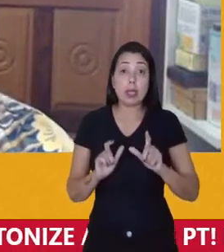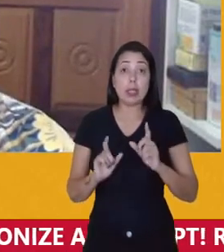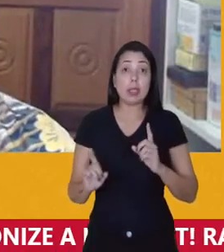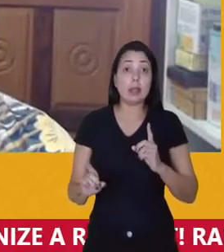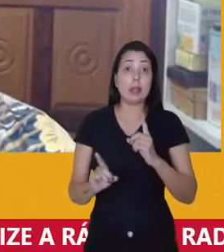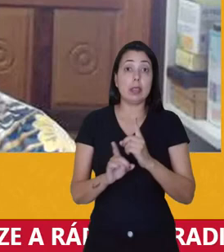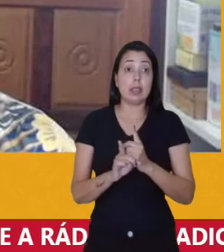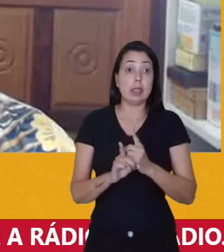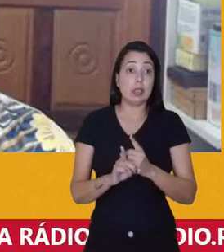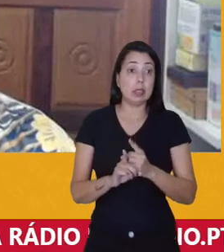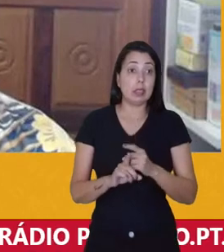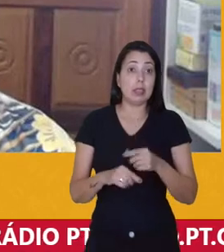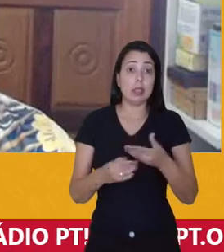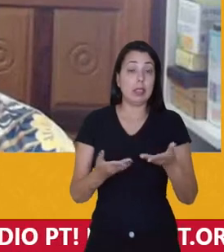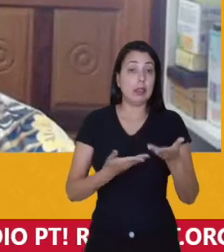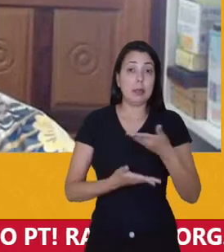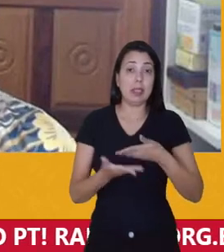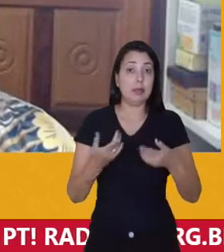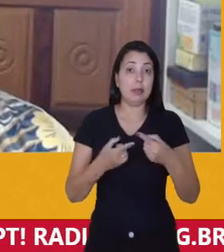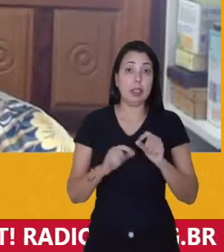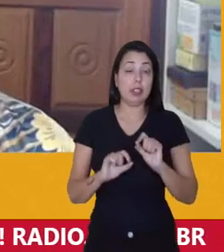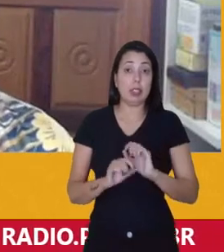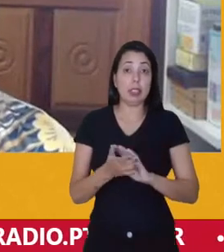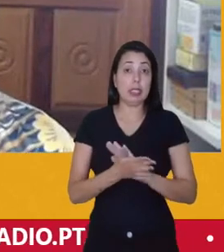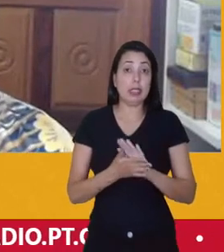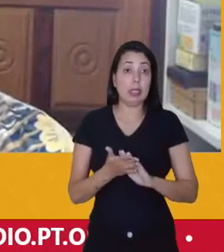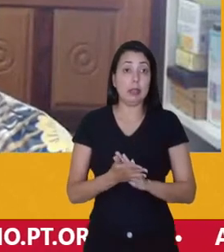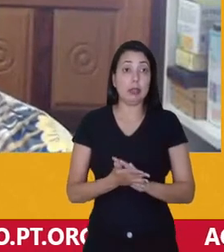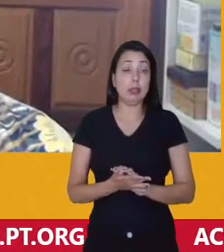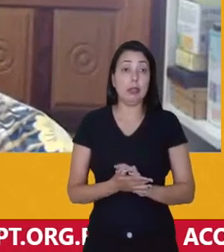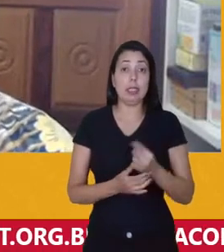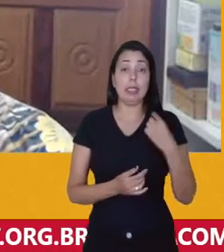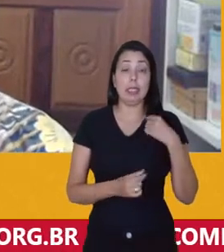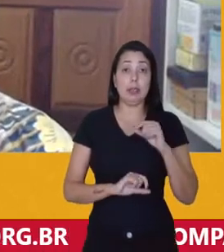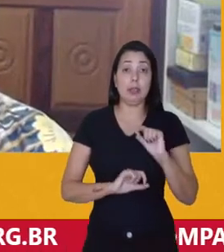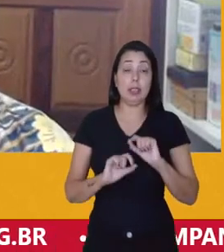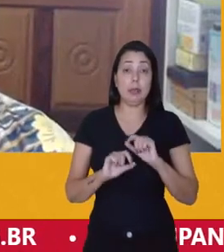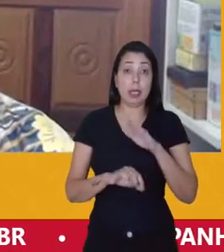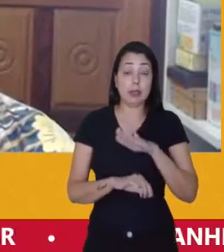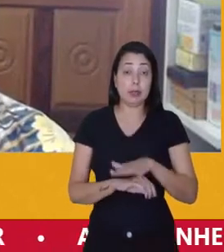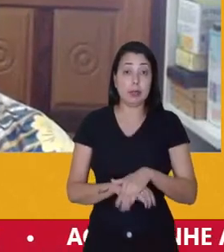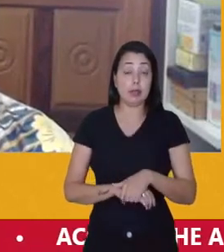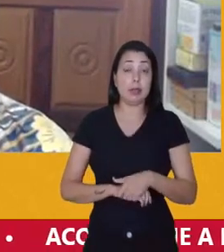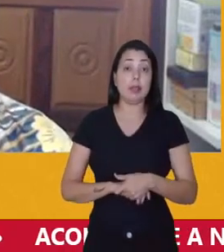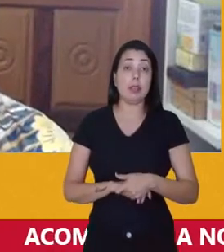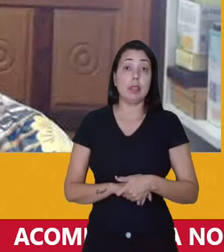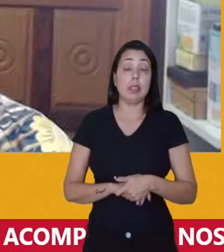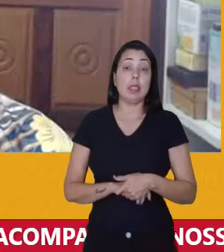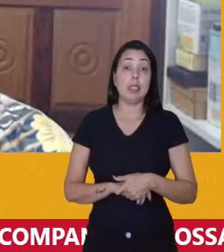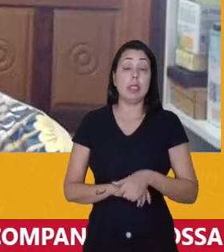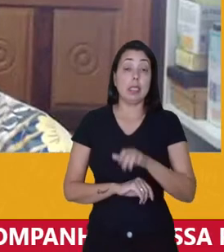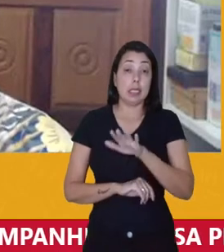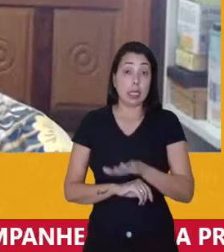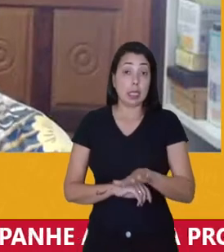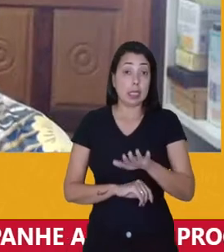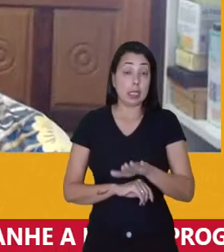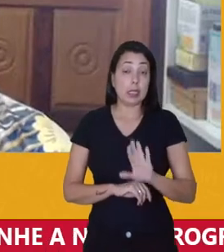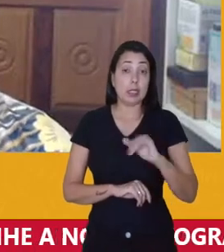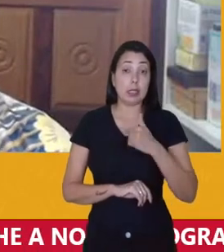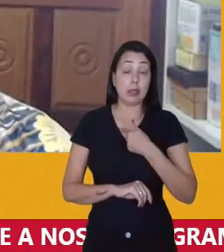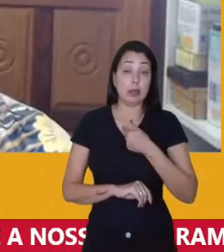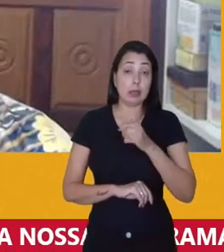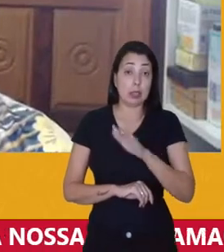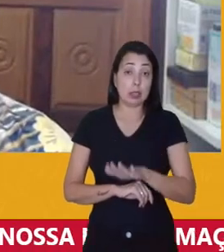que o Estado passasse também a se preocupar para cuidar da educação das crianças, das nossas